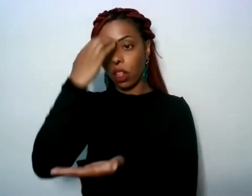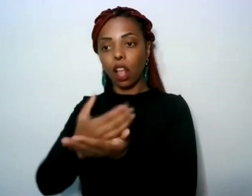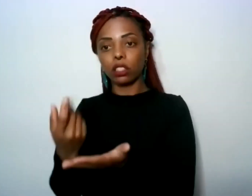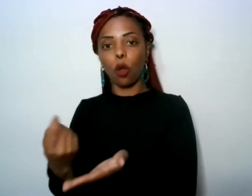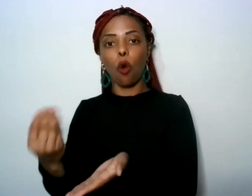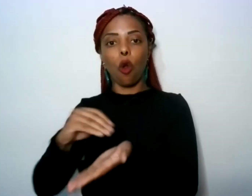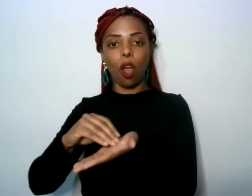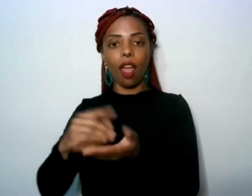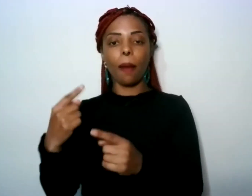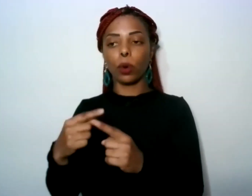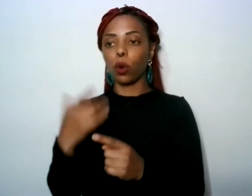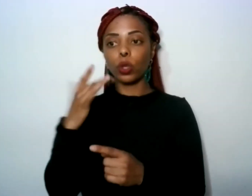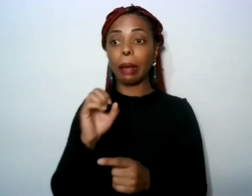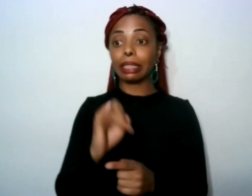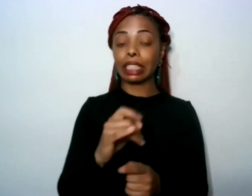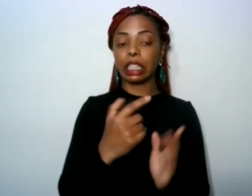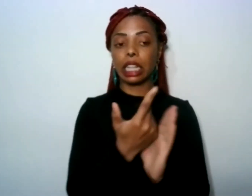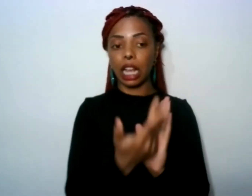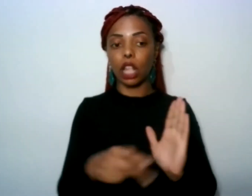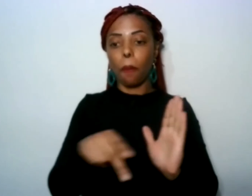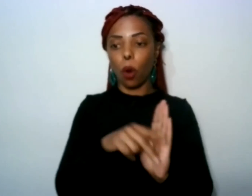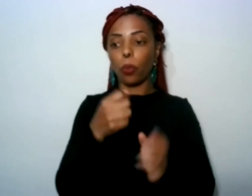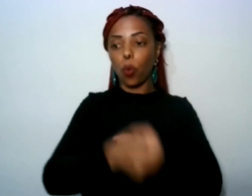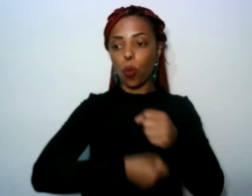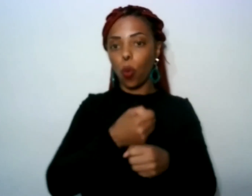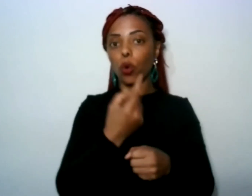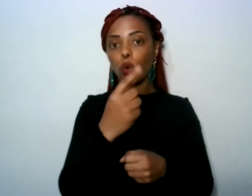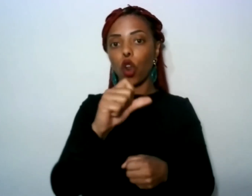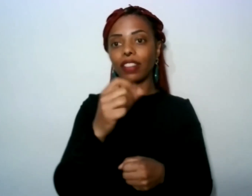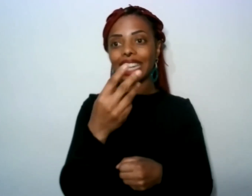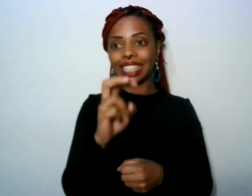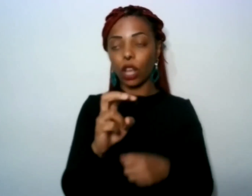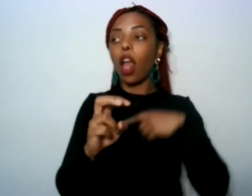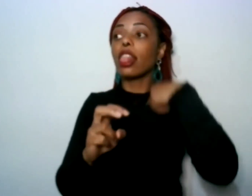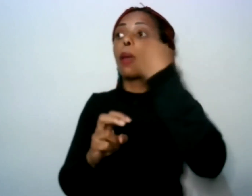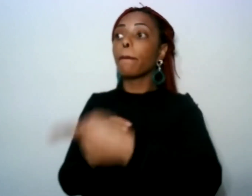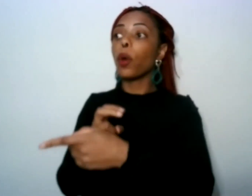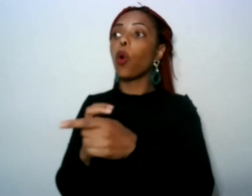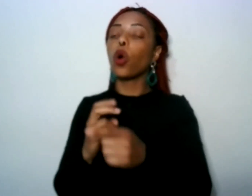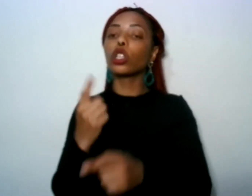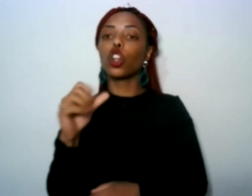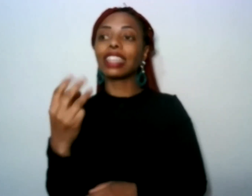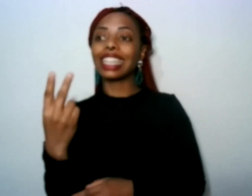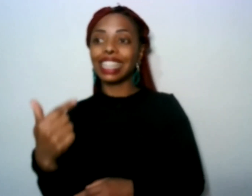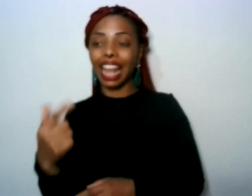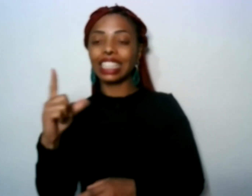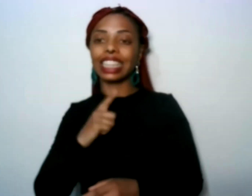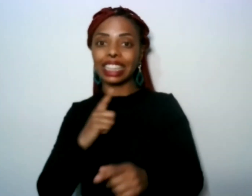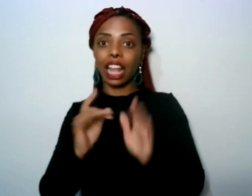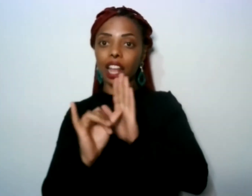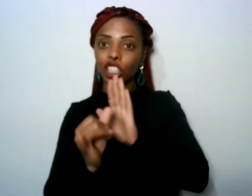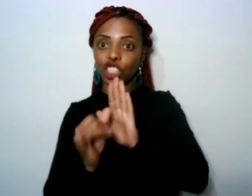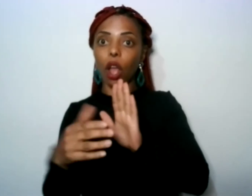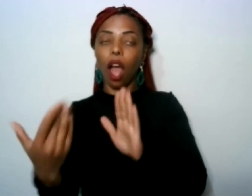35 e foi feito um edital em 37 nos documentos encontrados na biblioteca